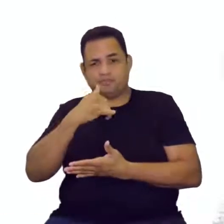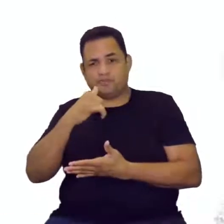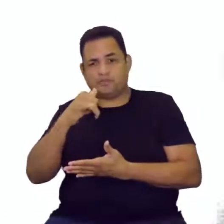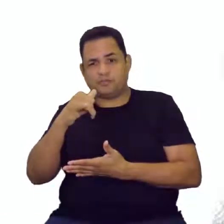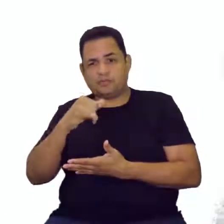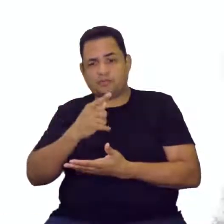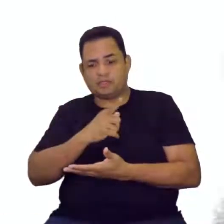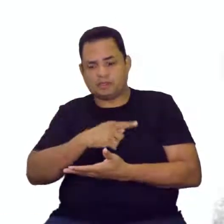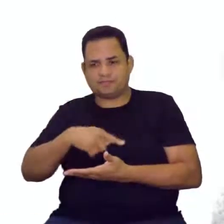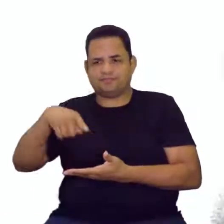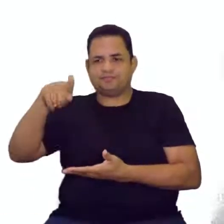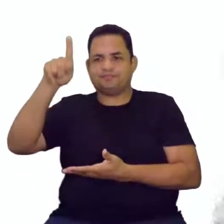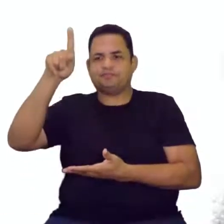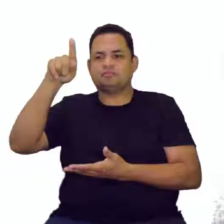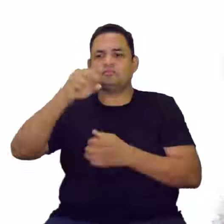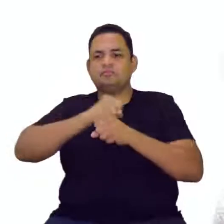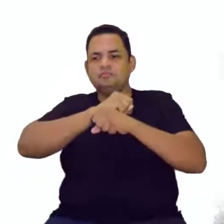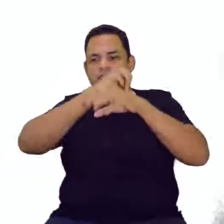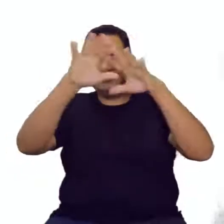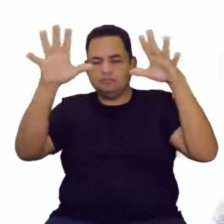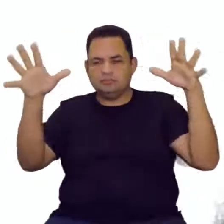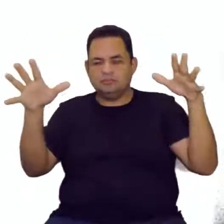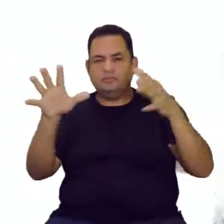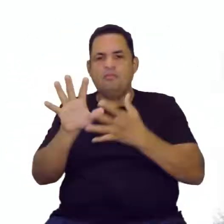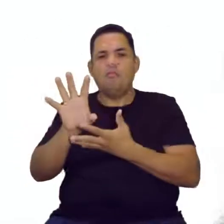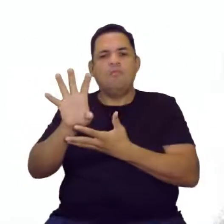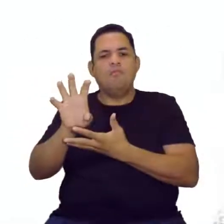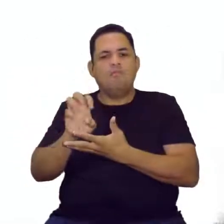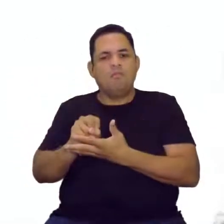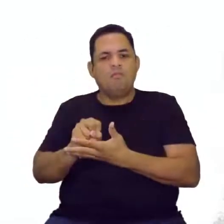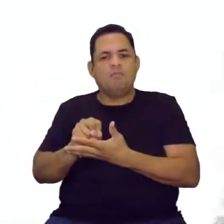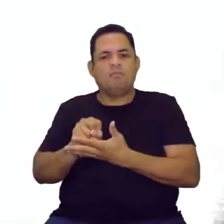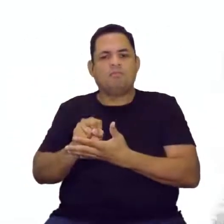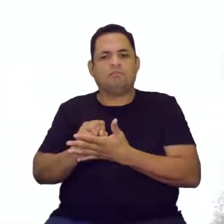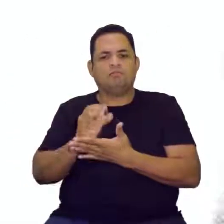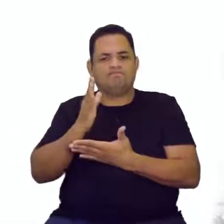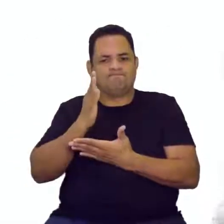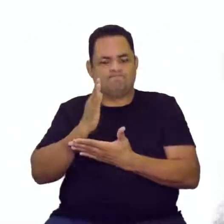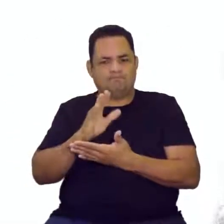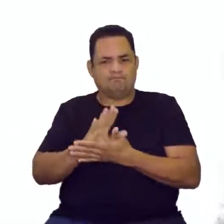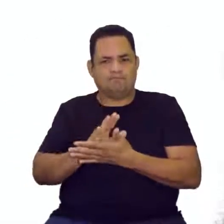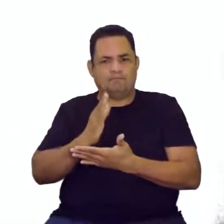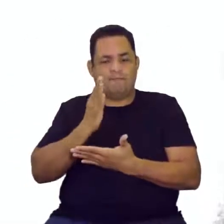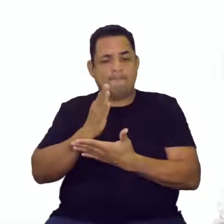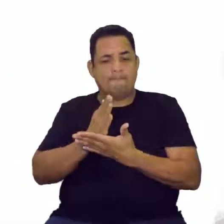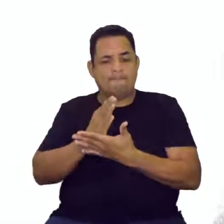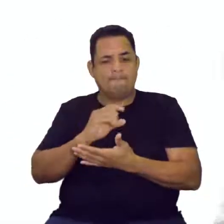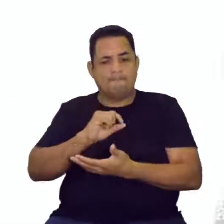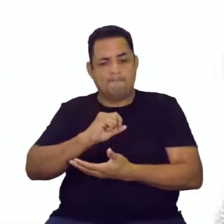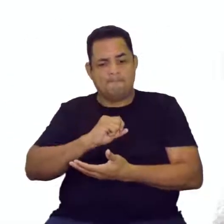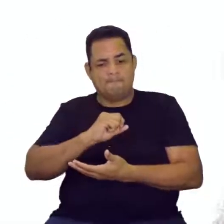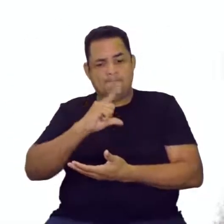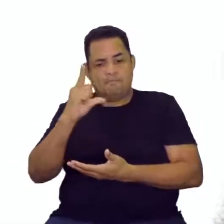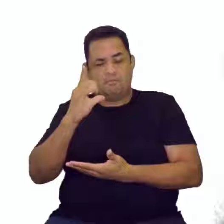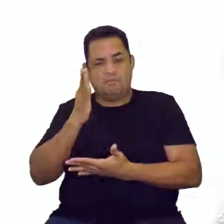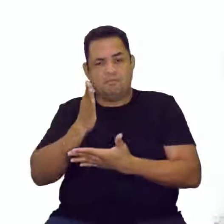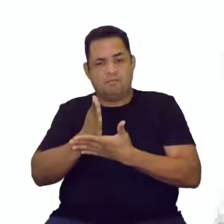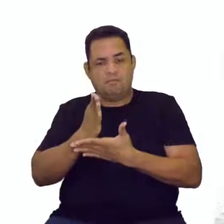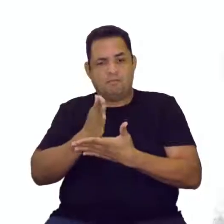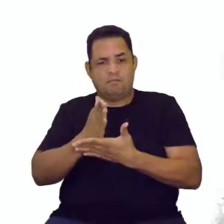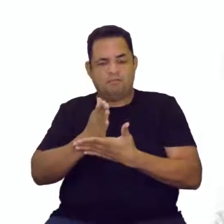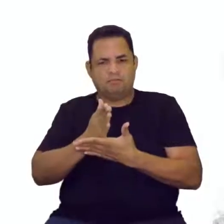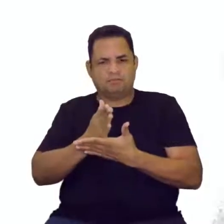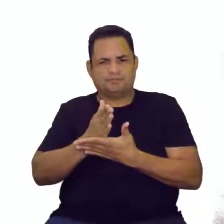seja repelida de volta para o espaço, absorvendo mais da metade e fazendo o que? Ele não só absorve e